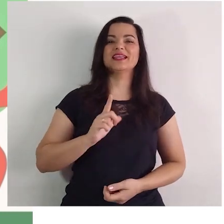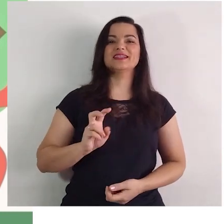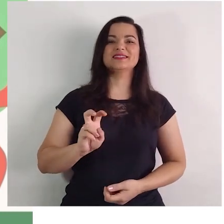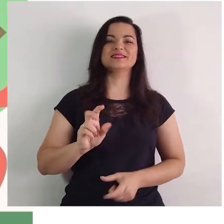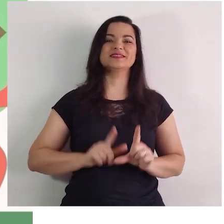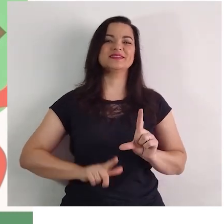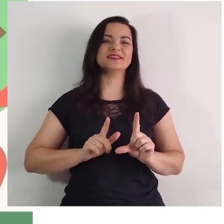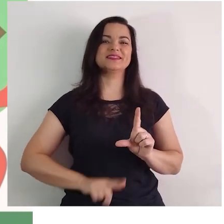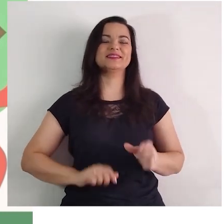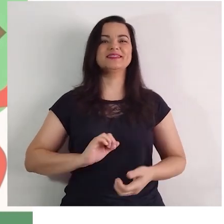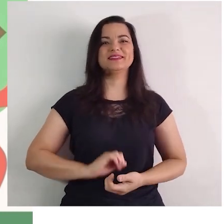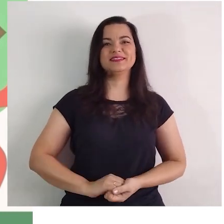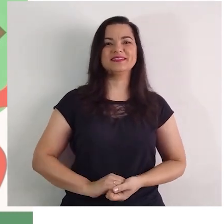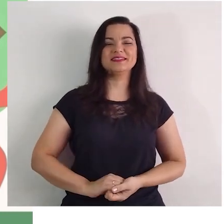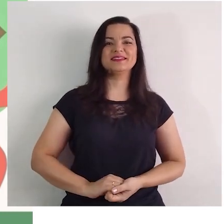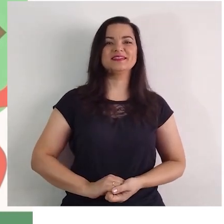tem 5 letrinhas.